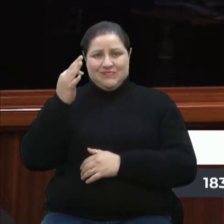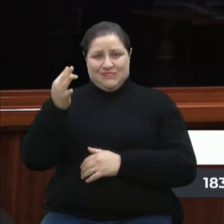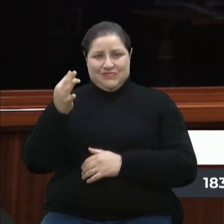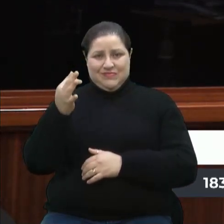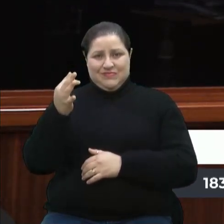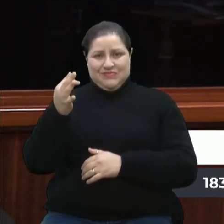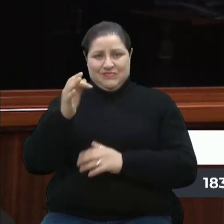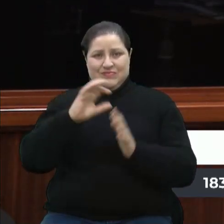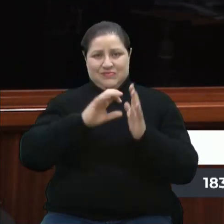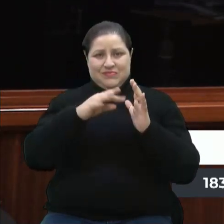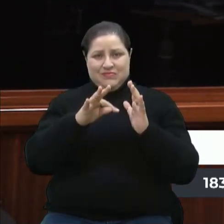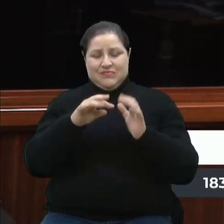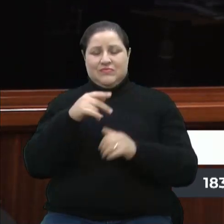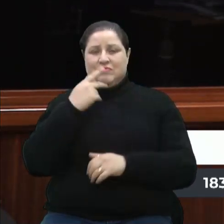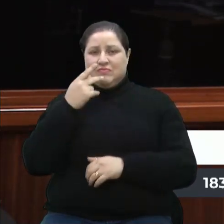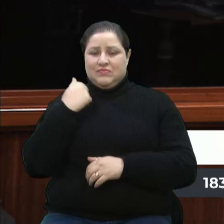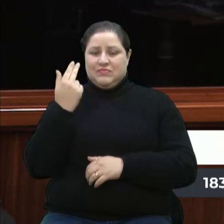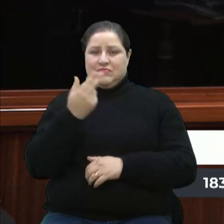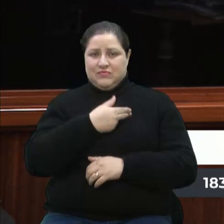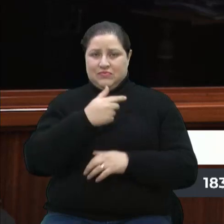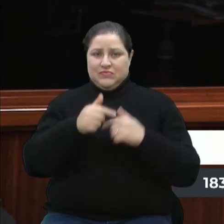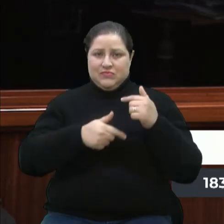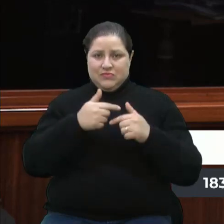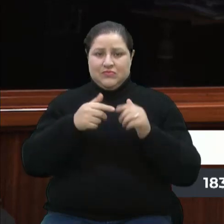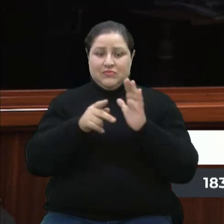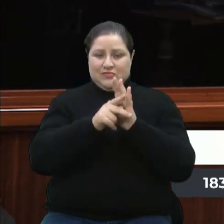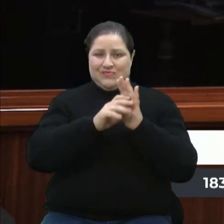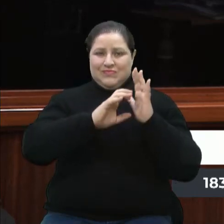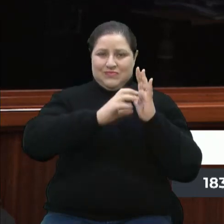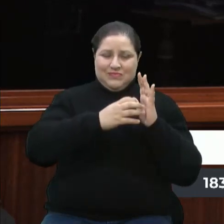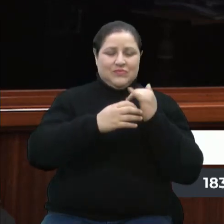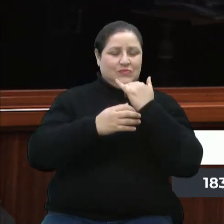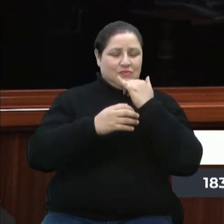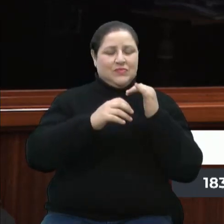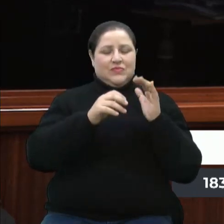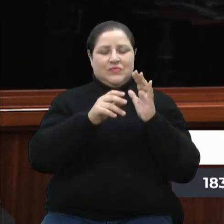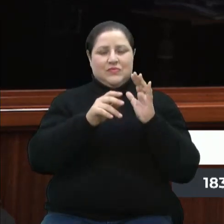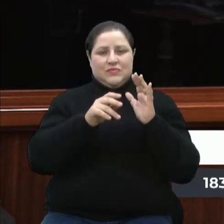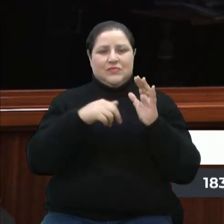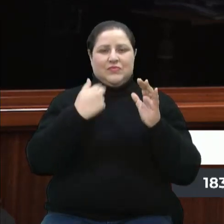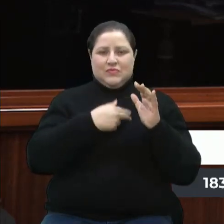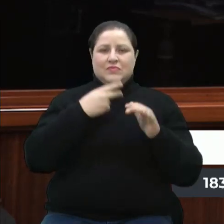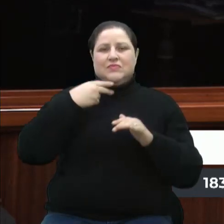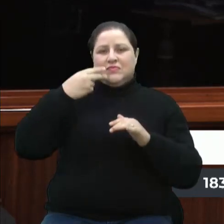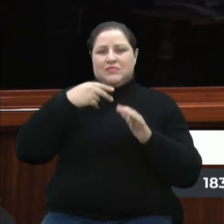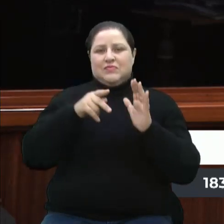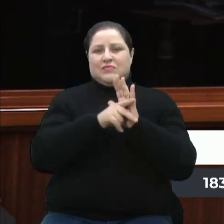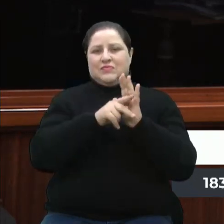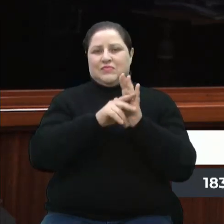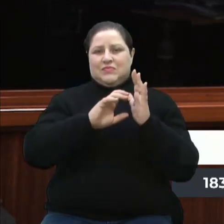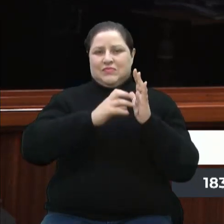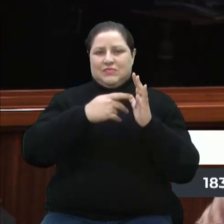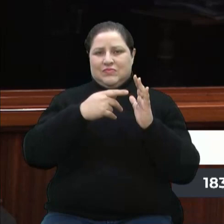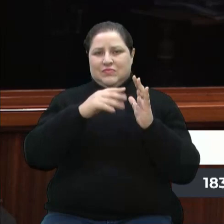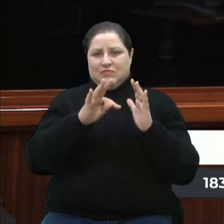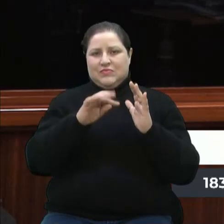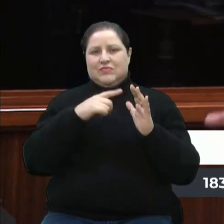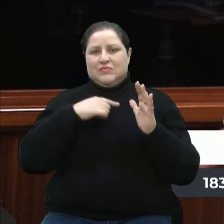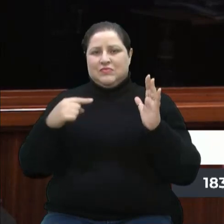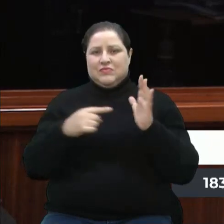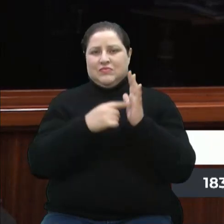nós, parlamentares e petistas, nós temos denunciado